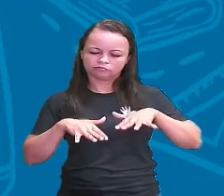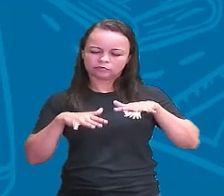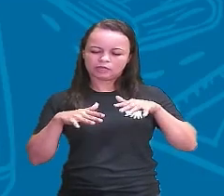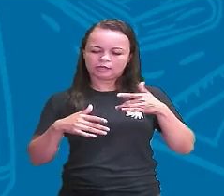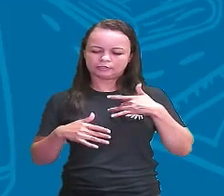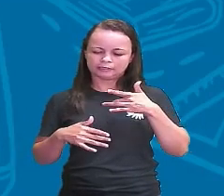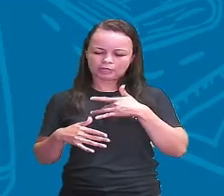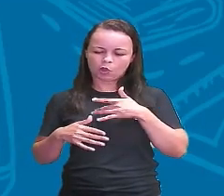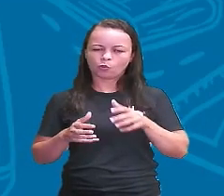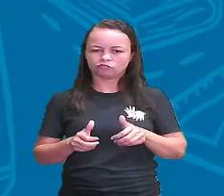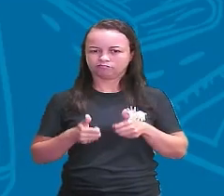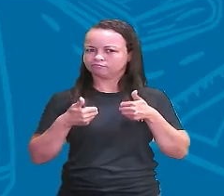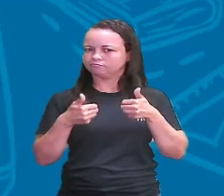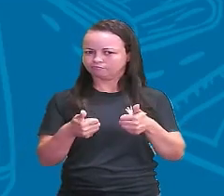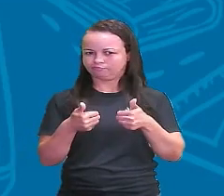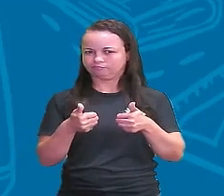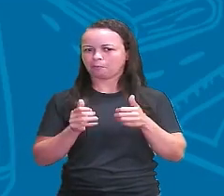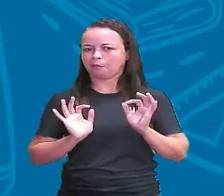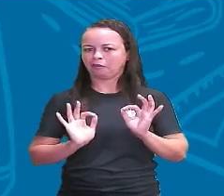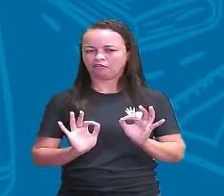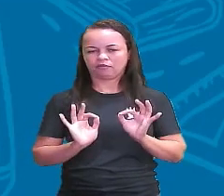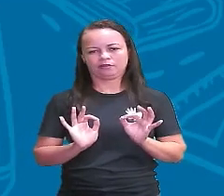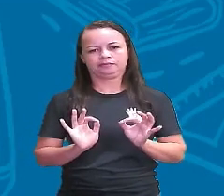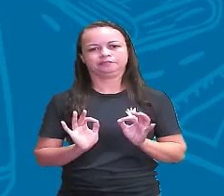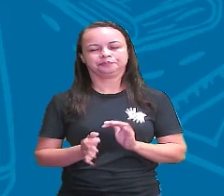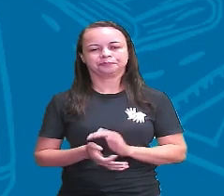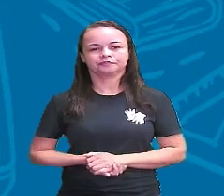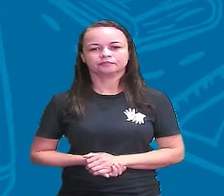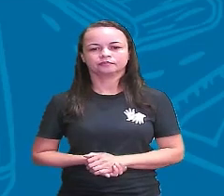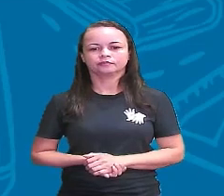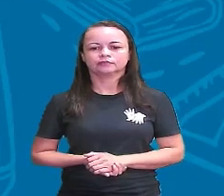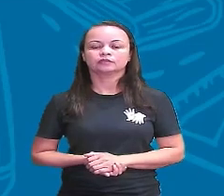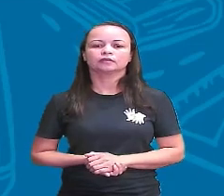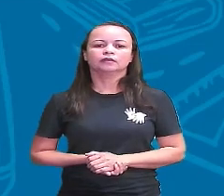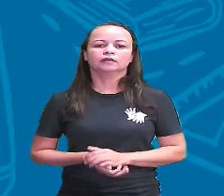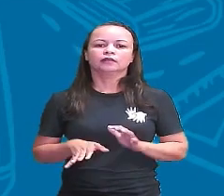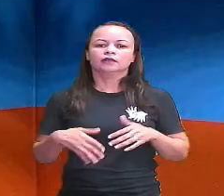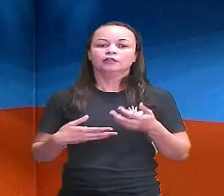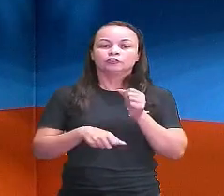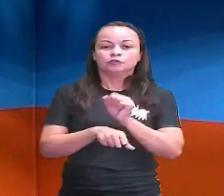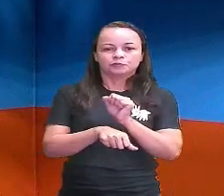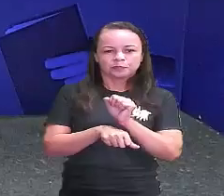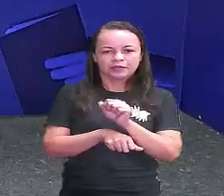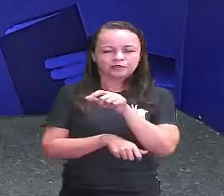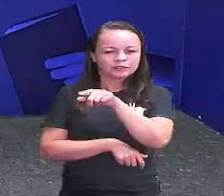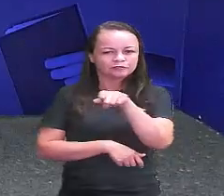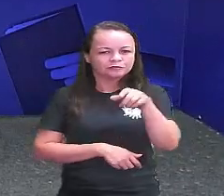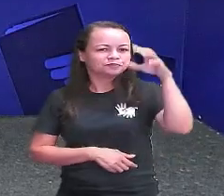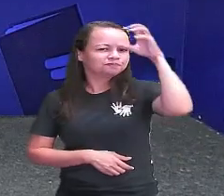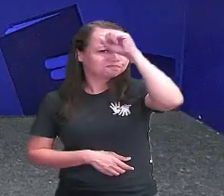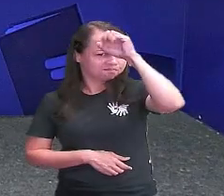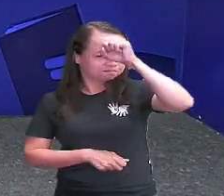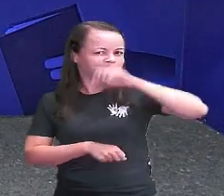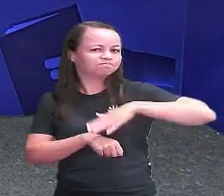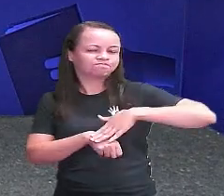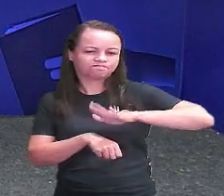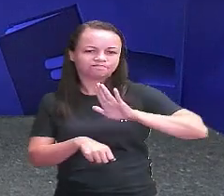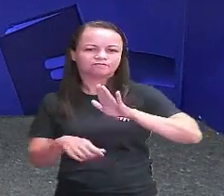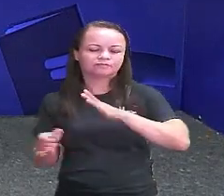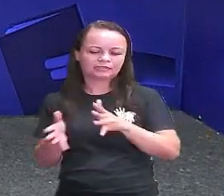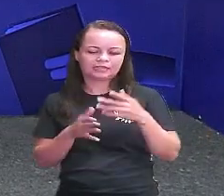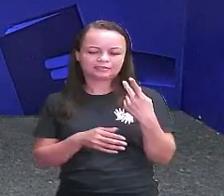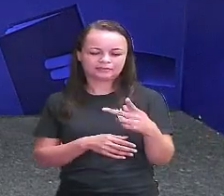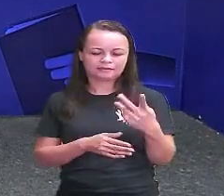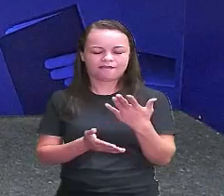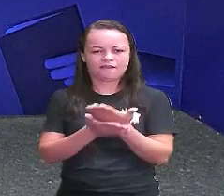manter a nossa saúde em perfeito estado. Portanto, eu espero que vocês tenham aprendido bastante nessa nossa aula de